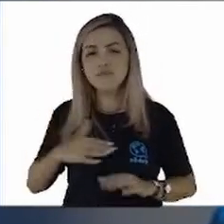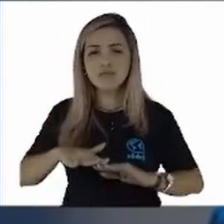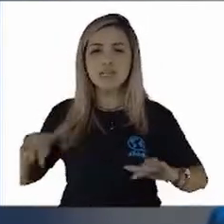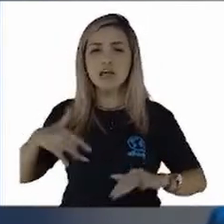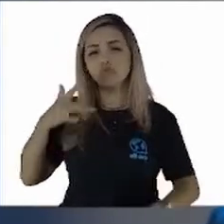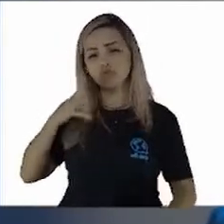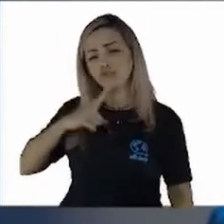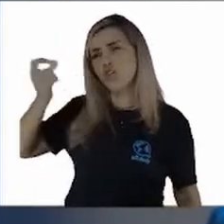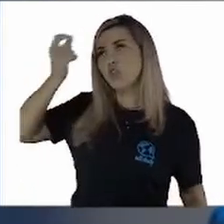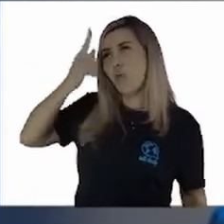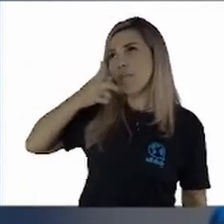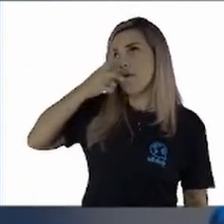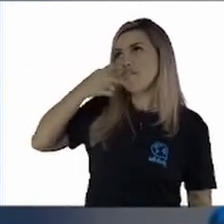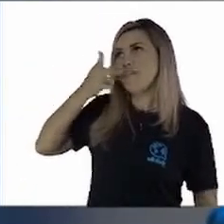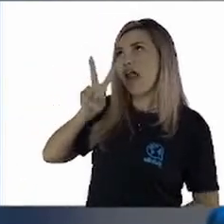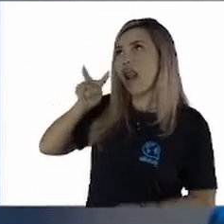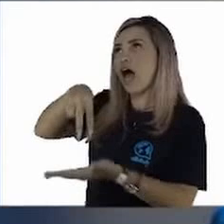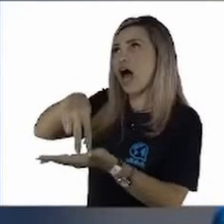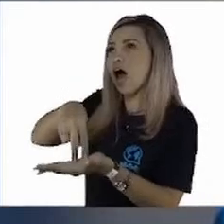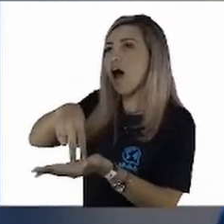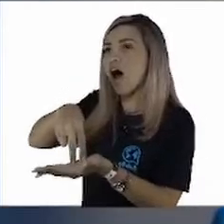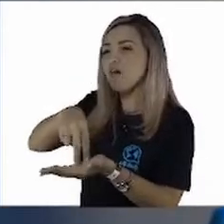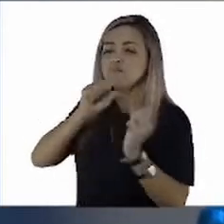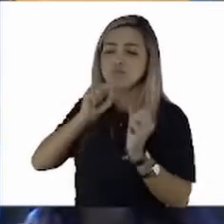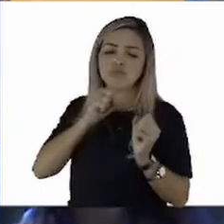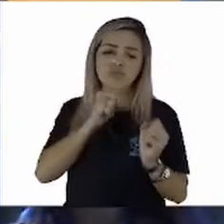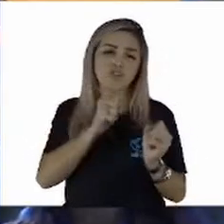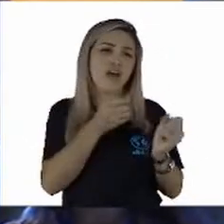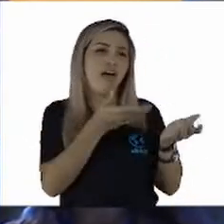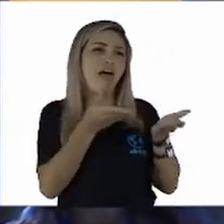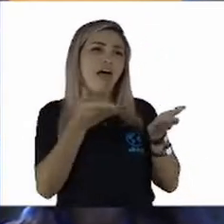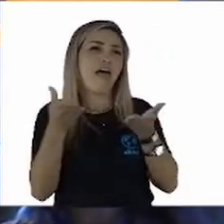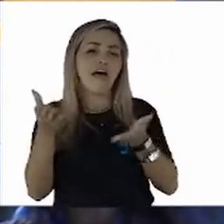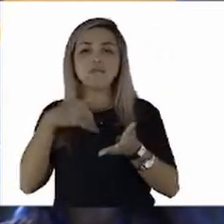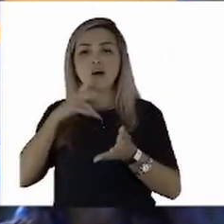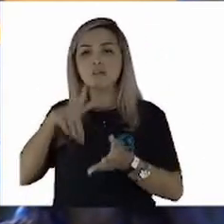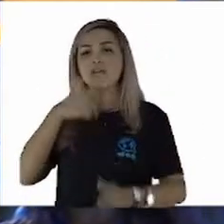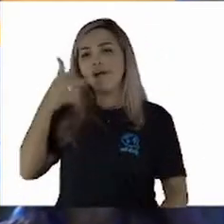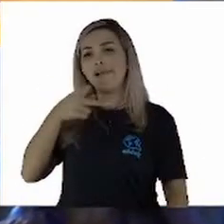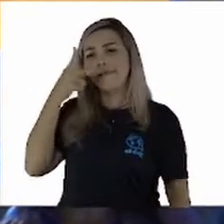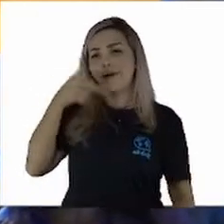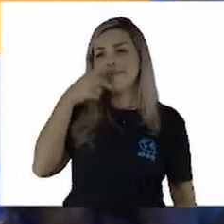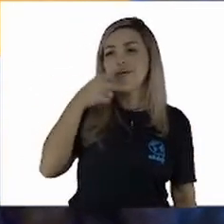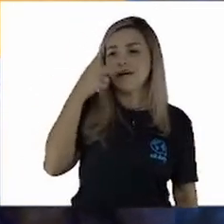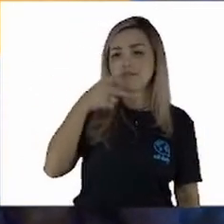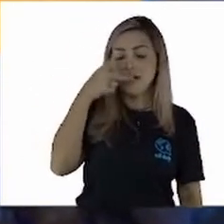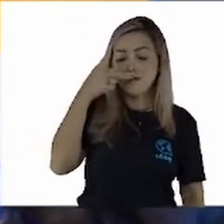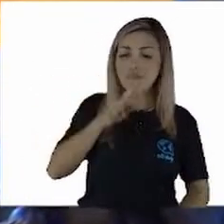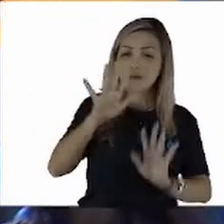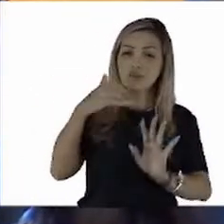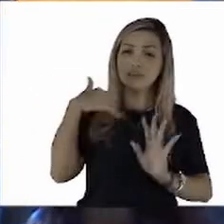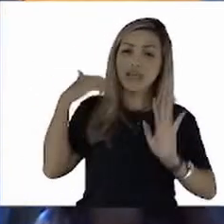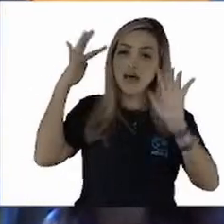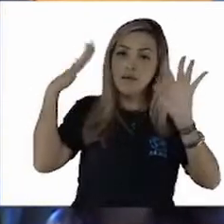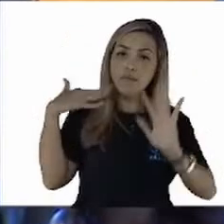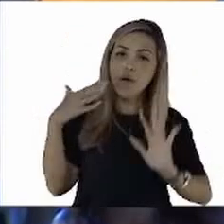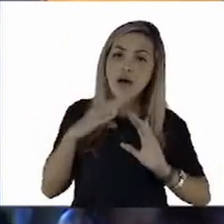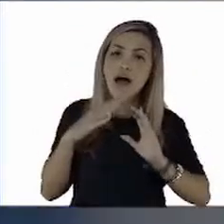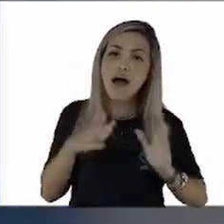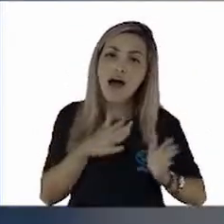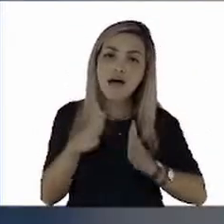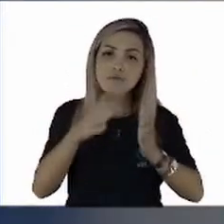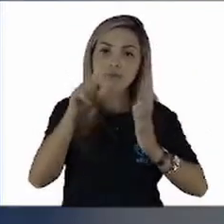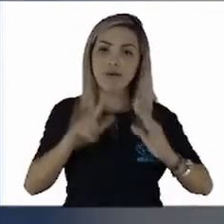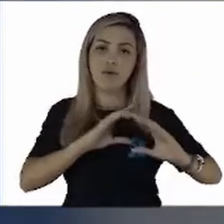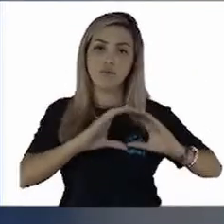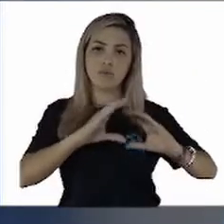tinha um dom para falar. Podia encher o saco dos outros, mas eu estava falando, era o dom de falar. Então eu já sabia que o meu caminho era comunicação.